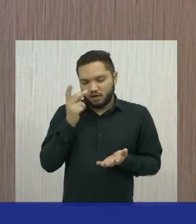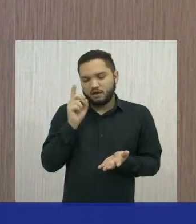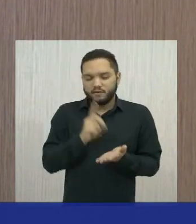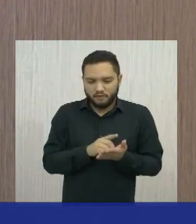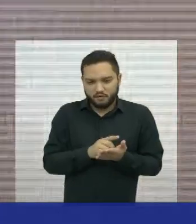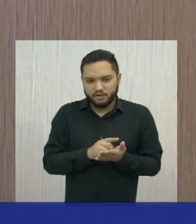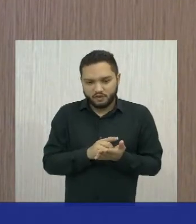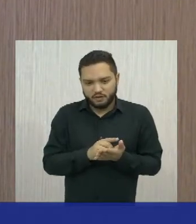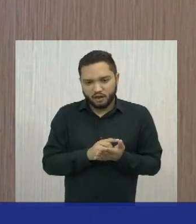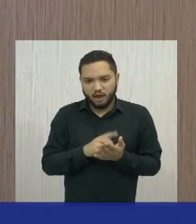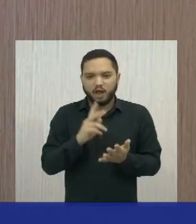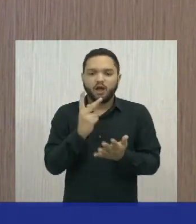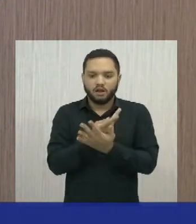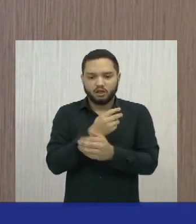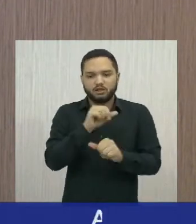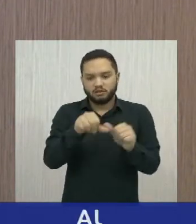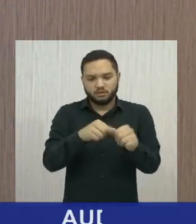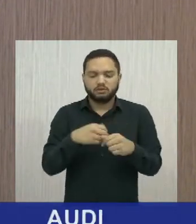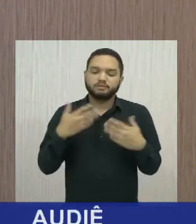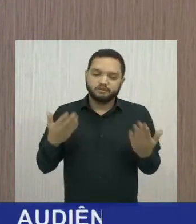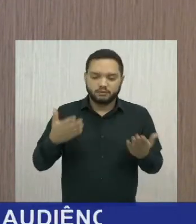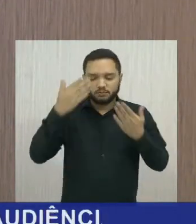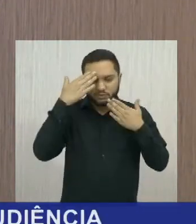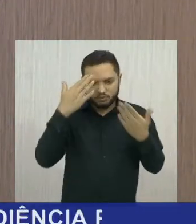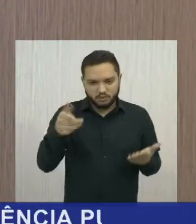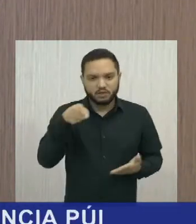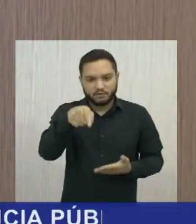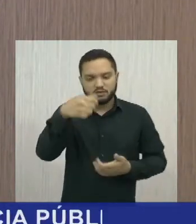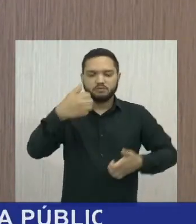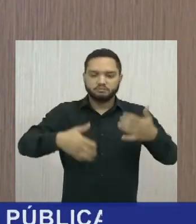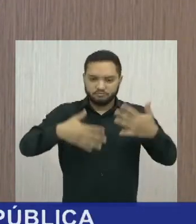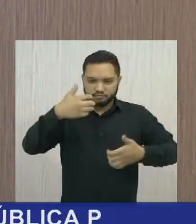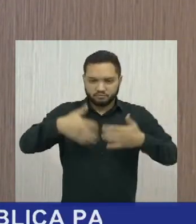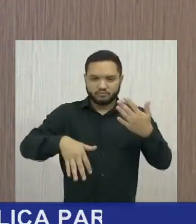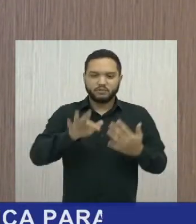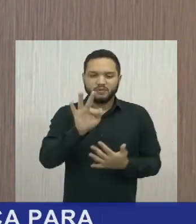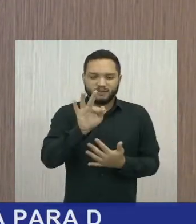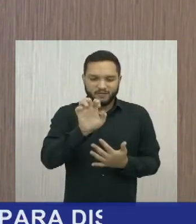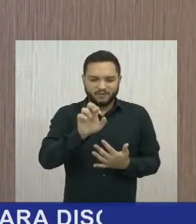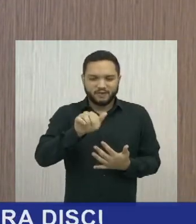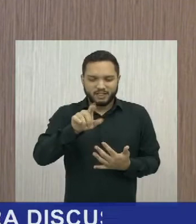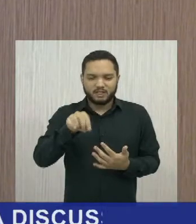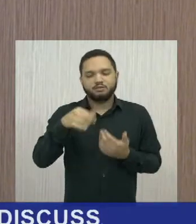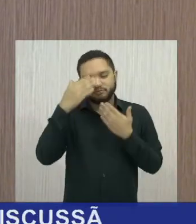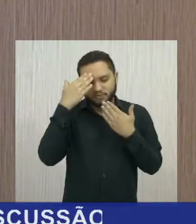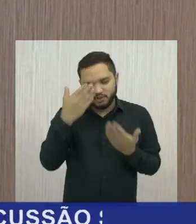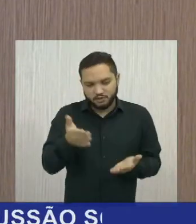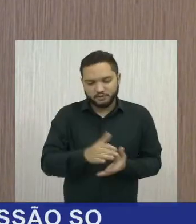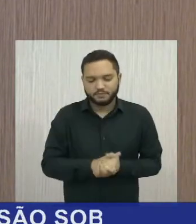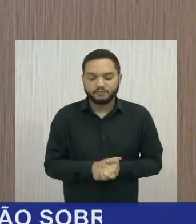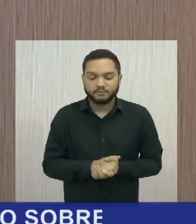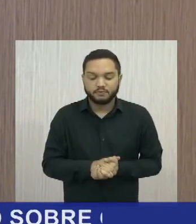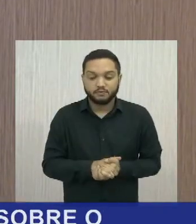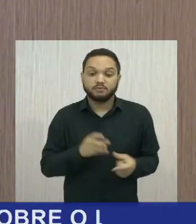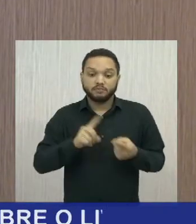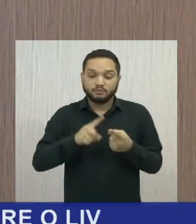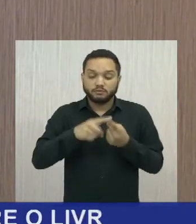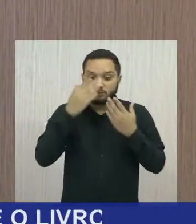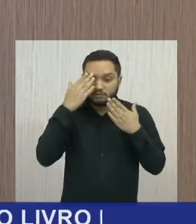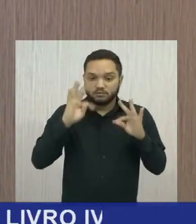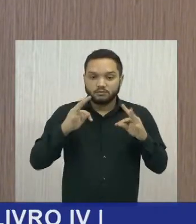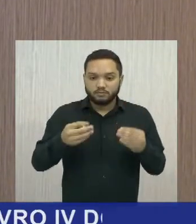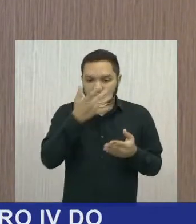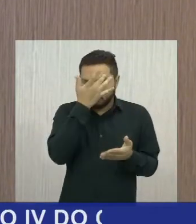pessoas e geram mudança. Então, Fernando, muito obrigado pela sua fala hoje aqui nessa audiência pública. E com isso eu agradeço a todos os